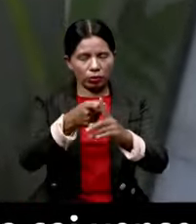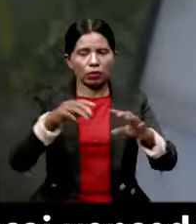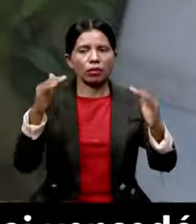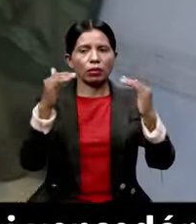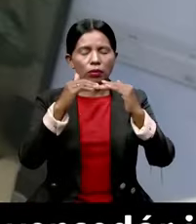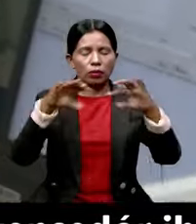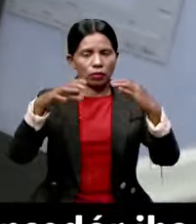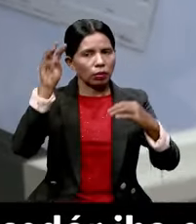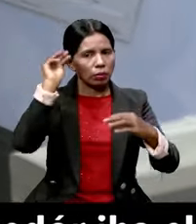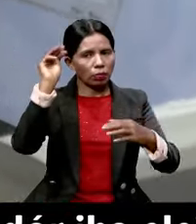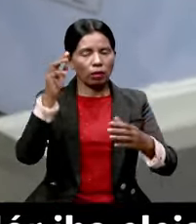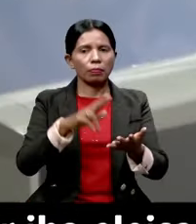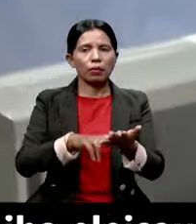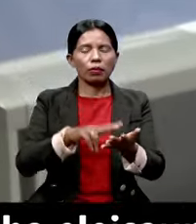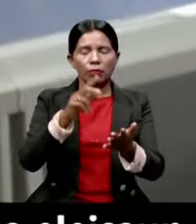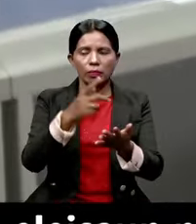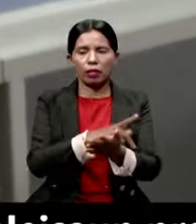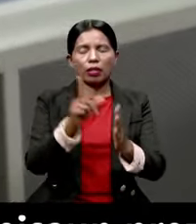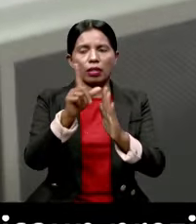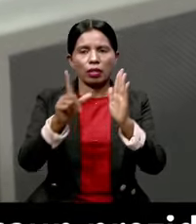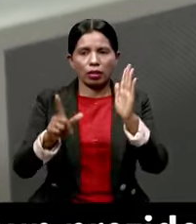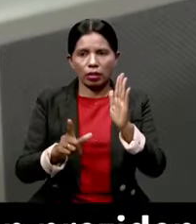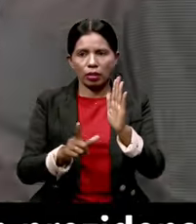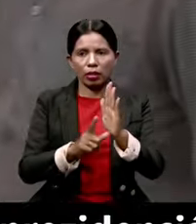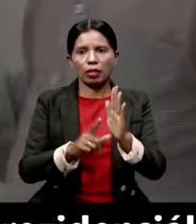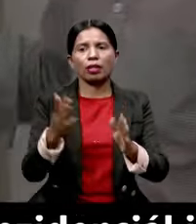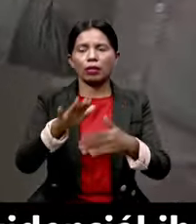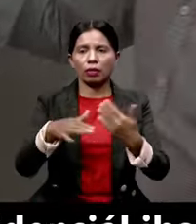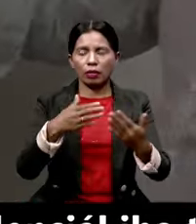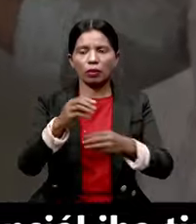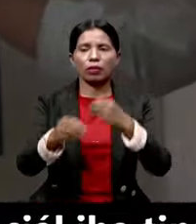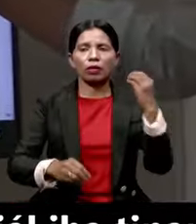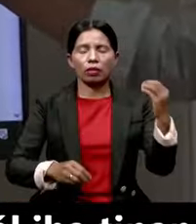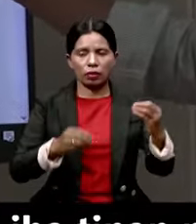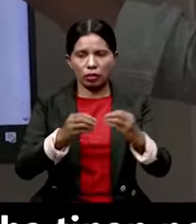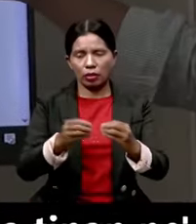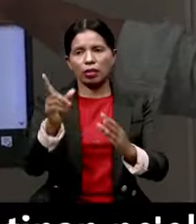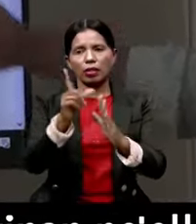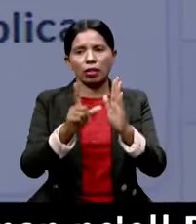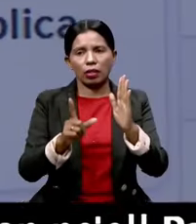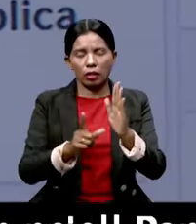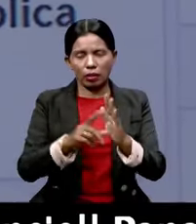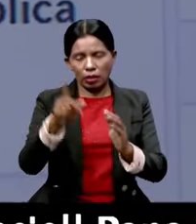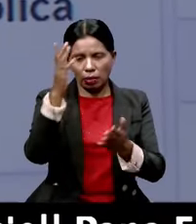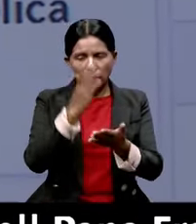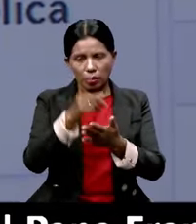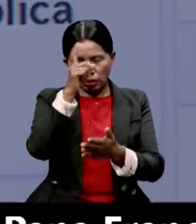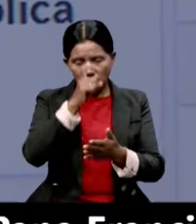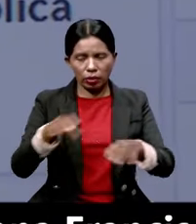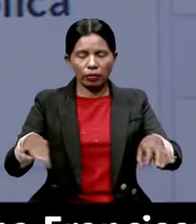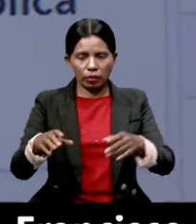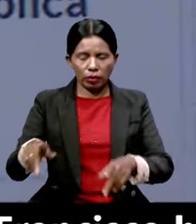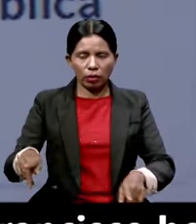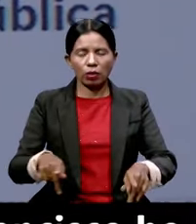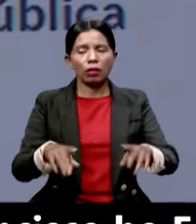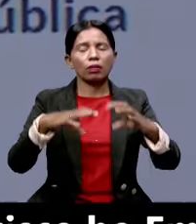Ministro, aprova projeto proposta lei para autorização legislativa com a fixação limite de idade para serviço funcionário